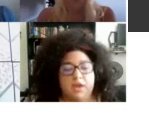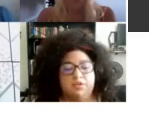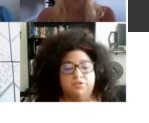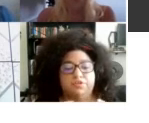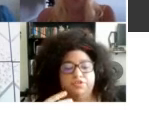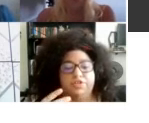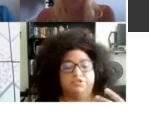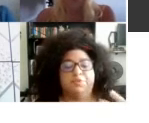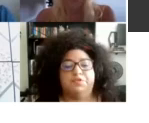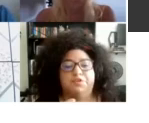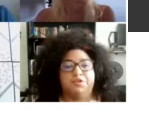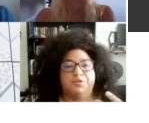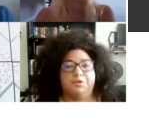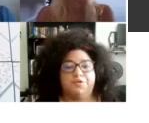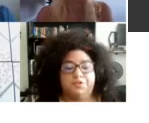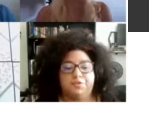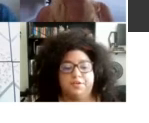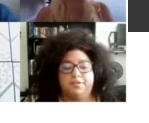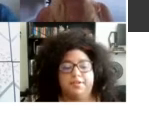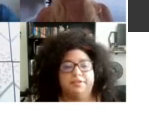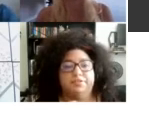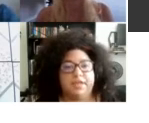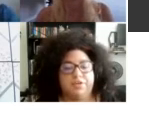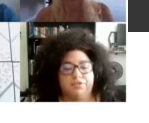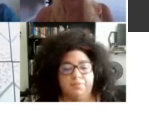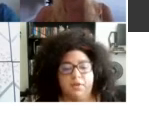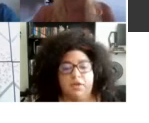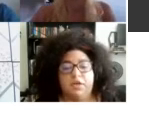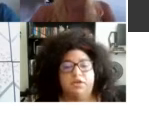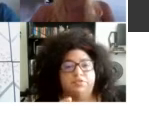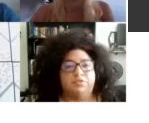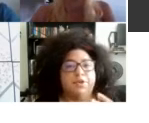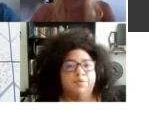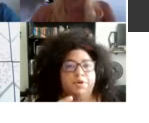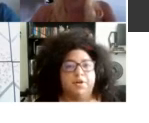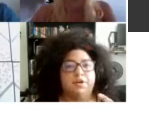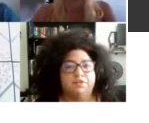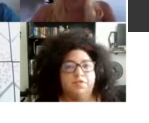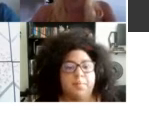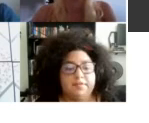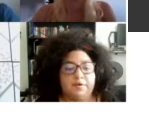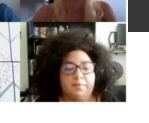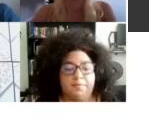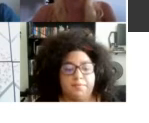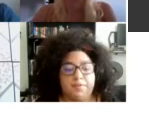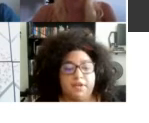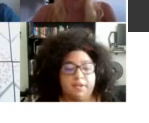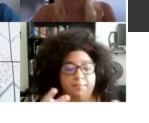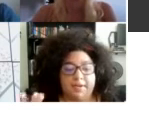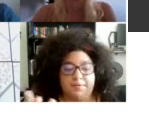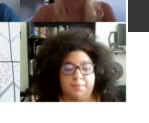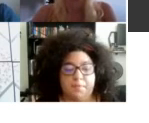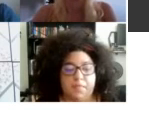e do cotidiano de professores e professoras inseridos neste, e isso contribuiu para a nossa formação